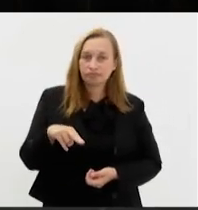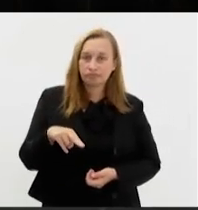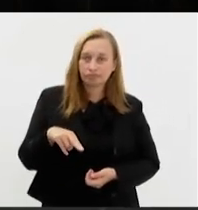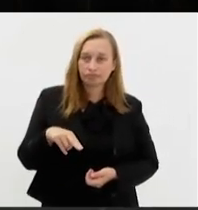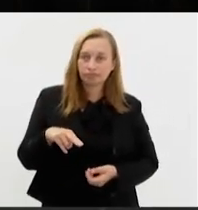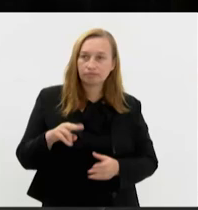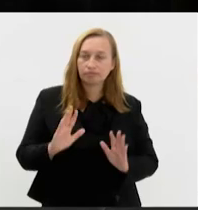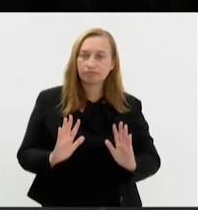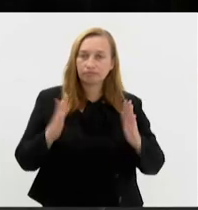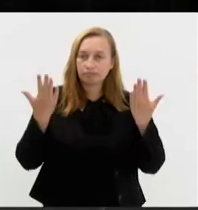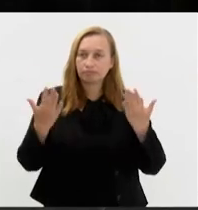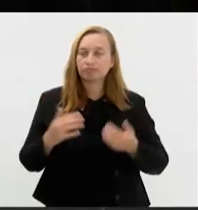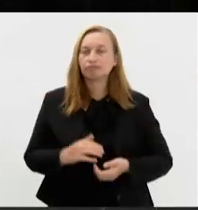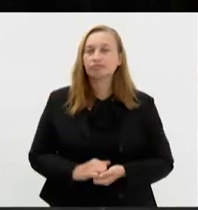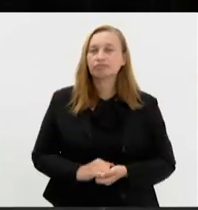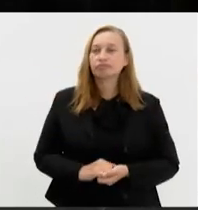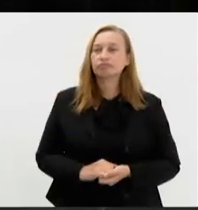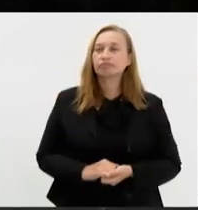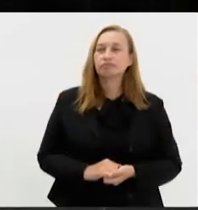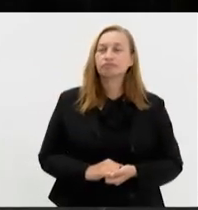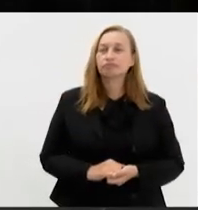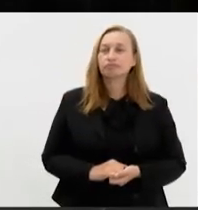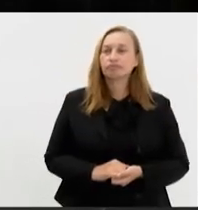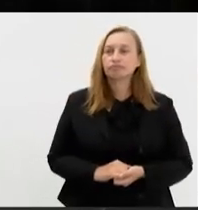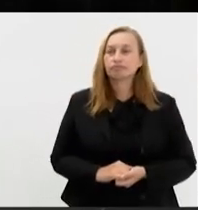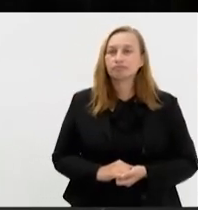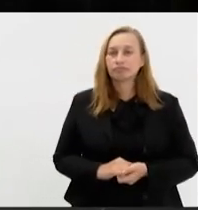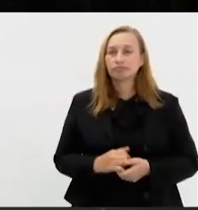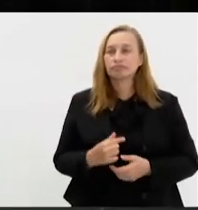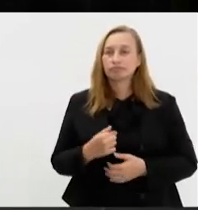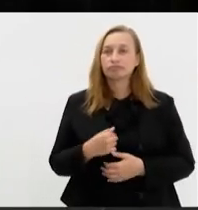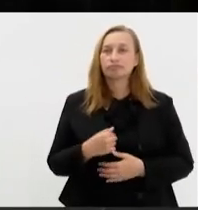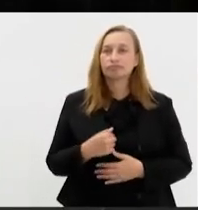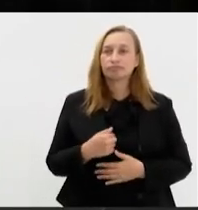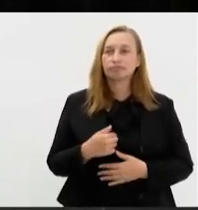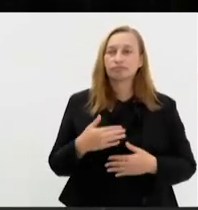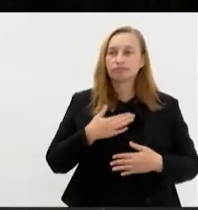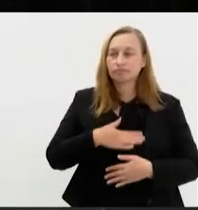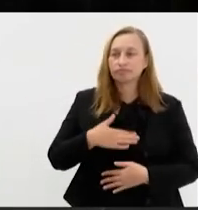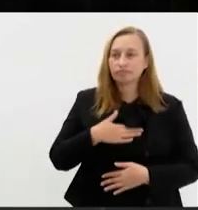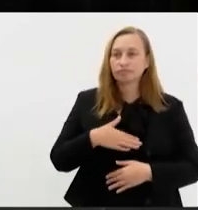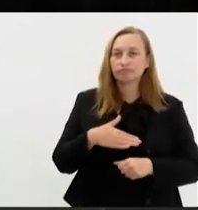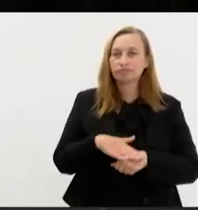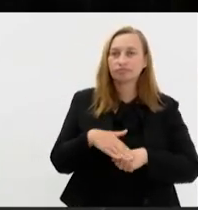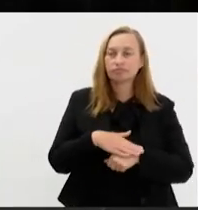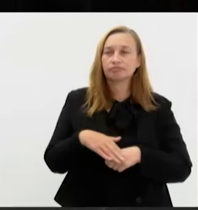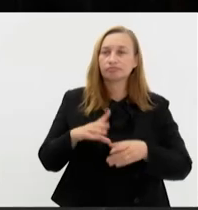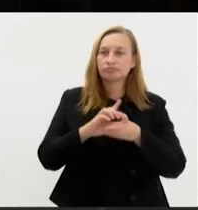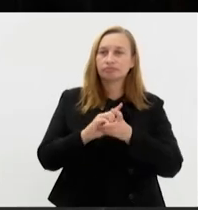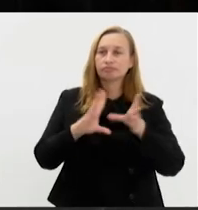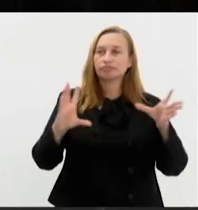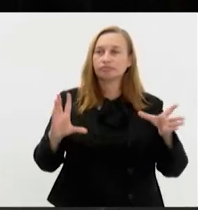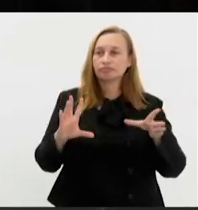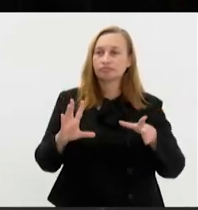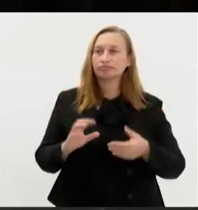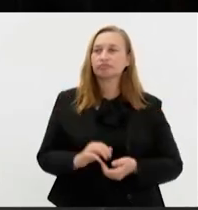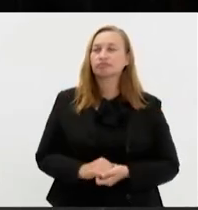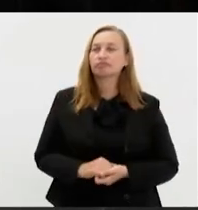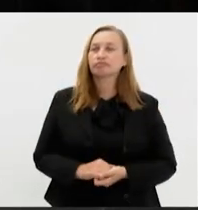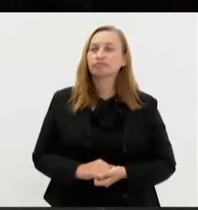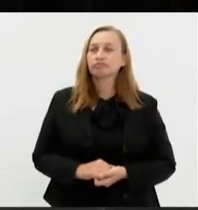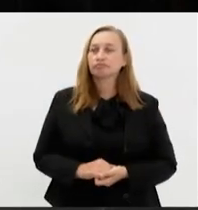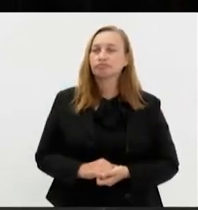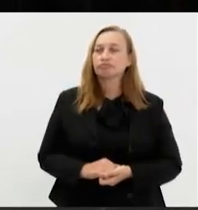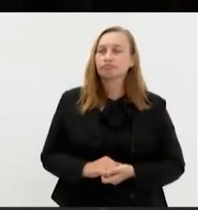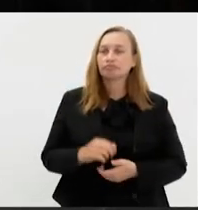do evento eh eu sou uma entusiasta de conversas acho que a democracia se faz e e